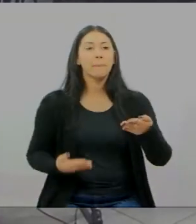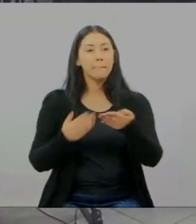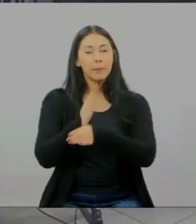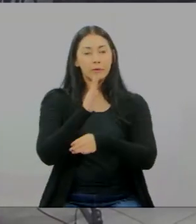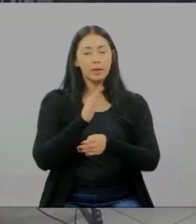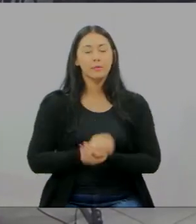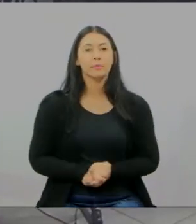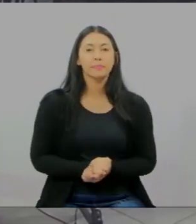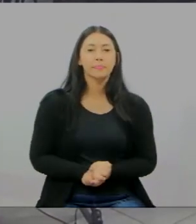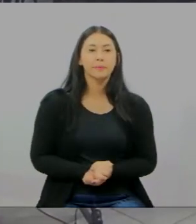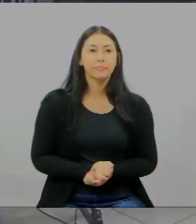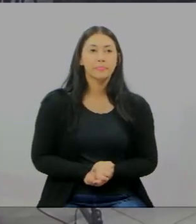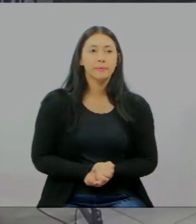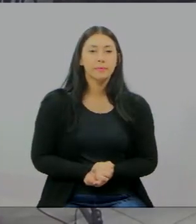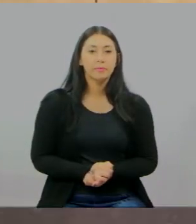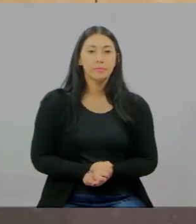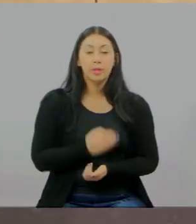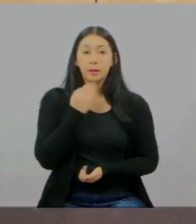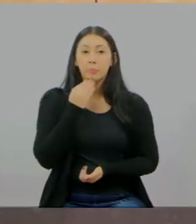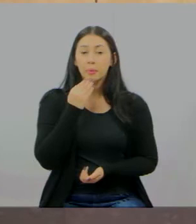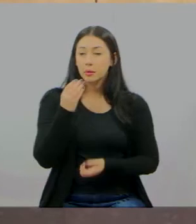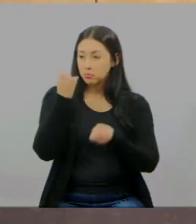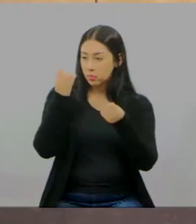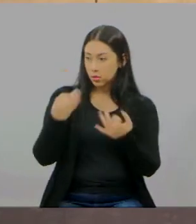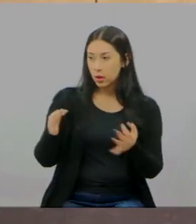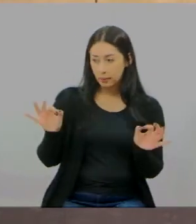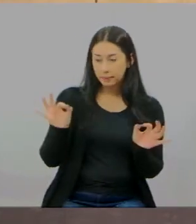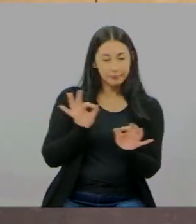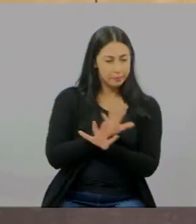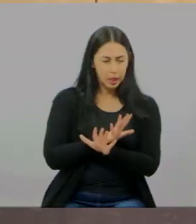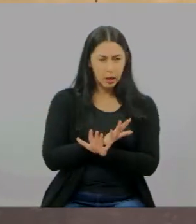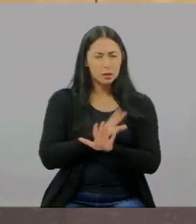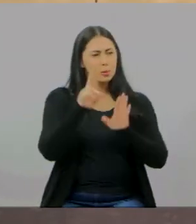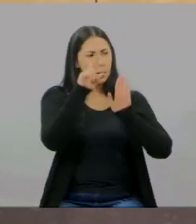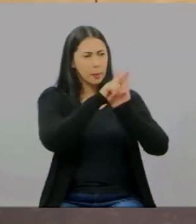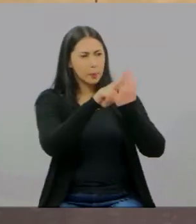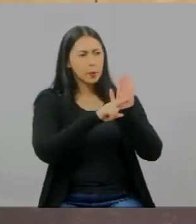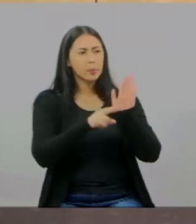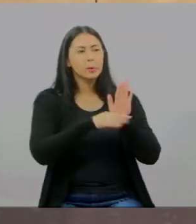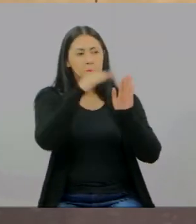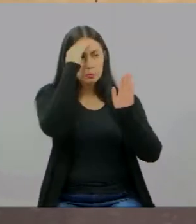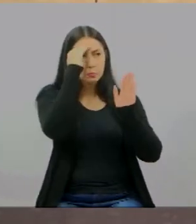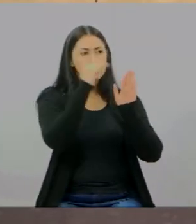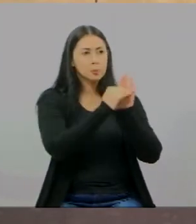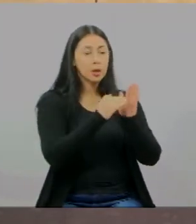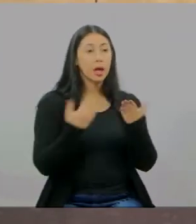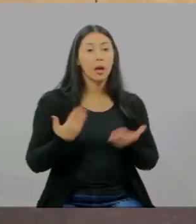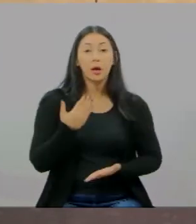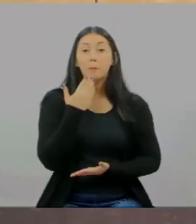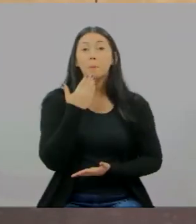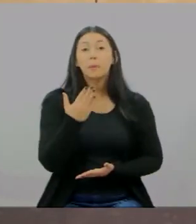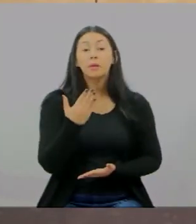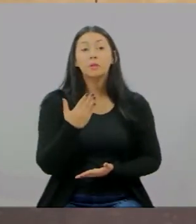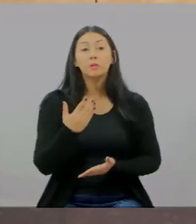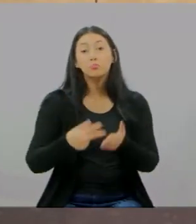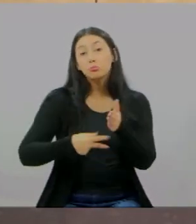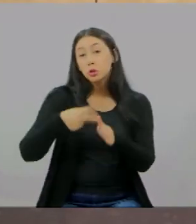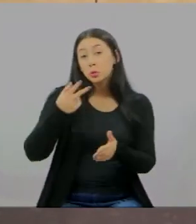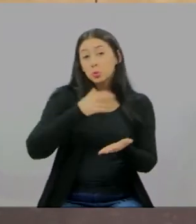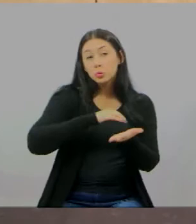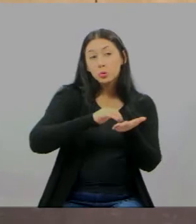aprovado. Os pedidos de informações não há mais. Foram apreciados na forma regimental. Solicito ao segundo